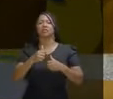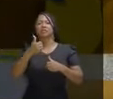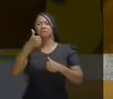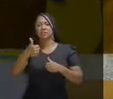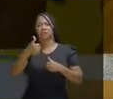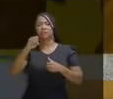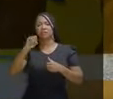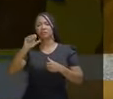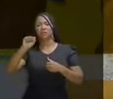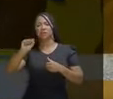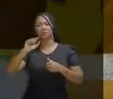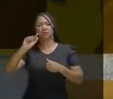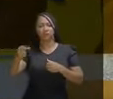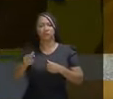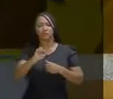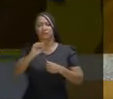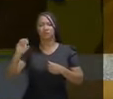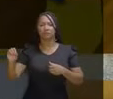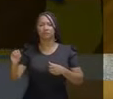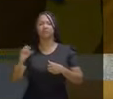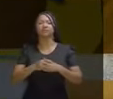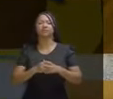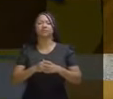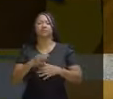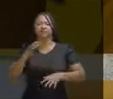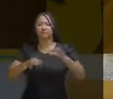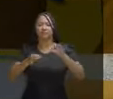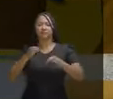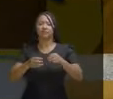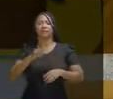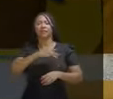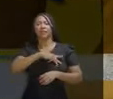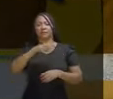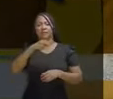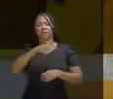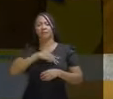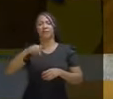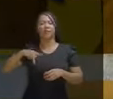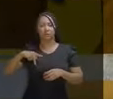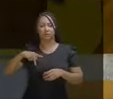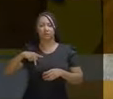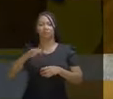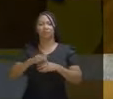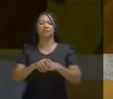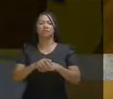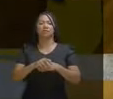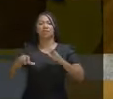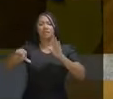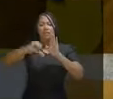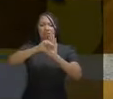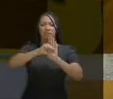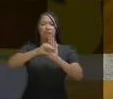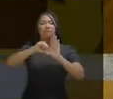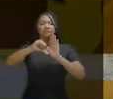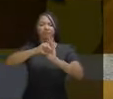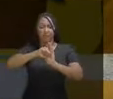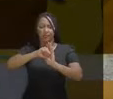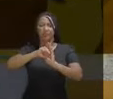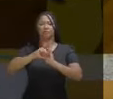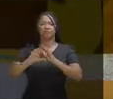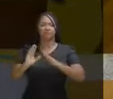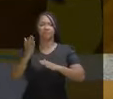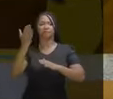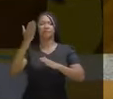R$ 108.800 e o encaminhamento dos autos ao Ministério Público para apuração dos crimes de falsidade ideológica, apropriação indébita